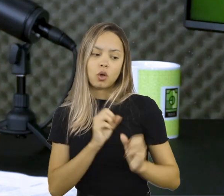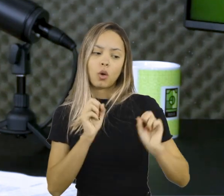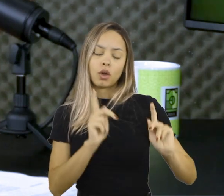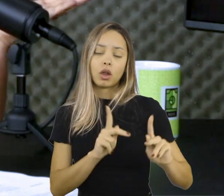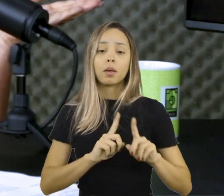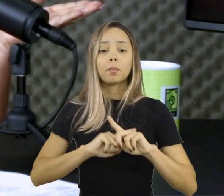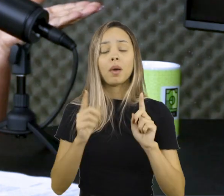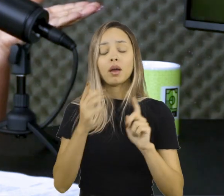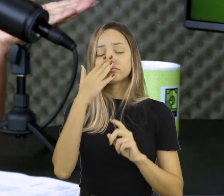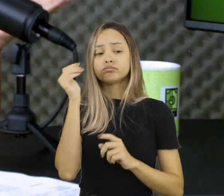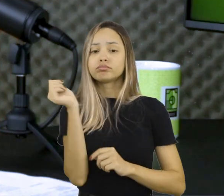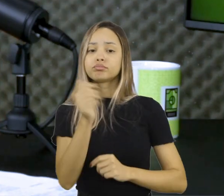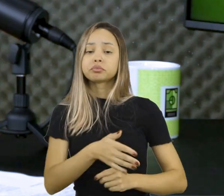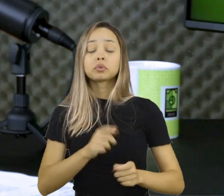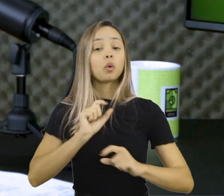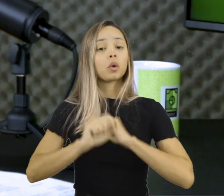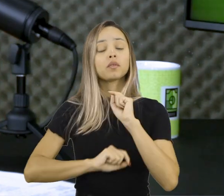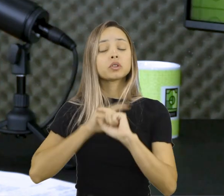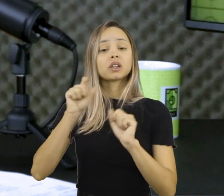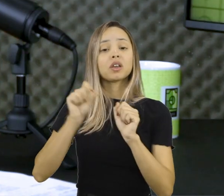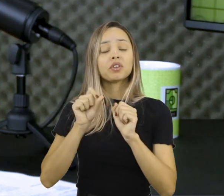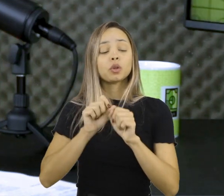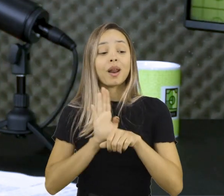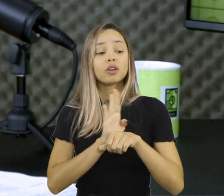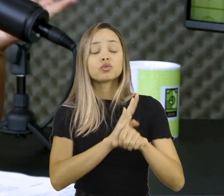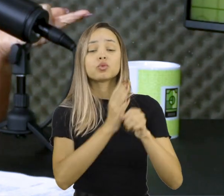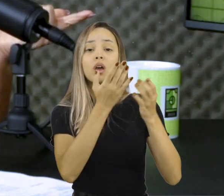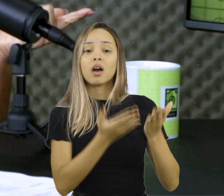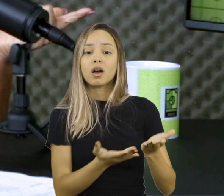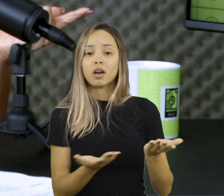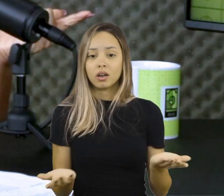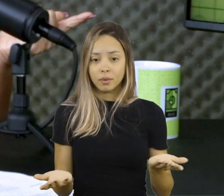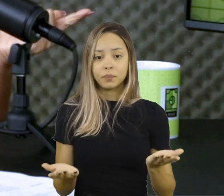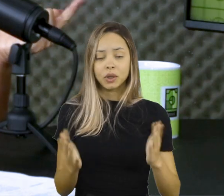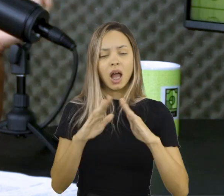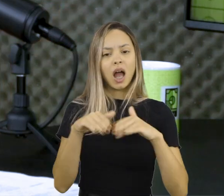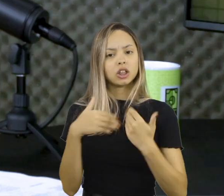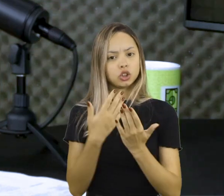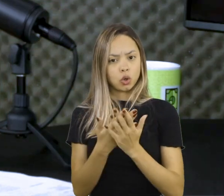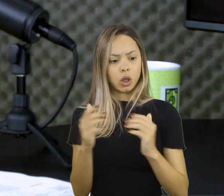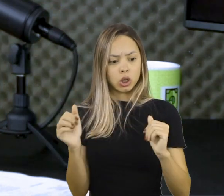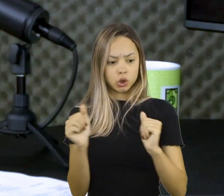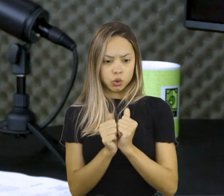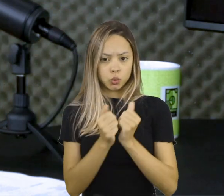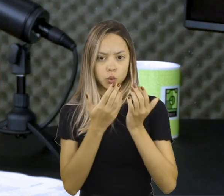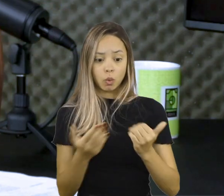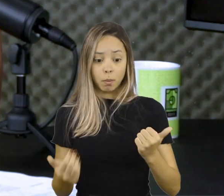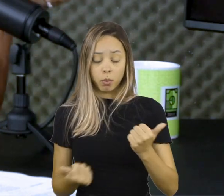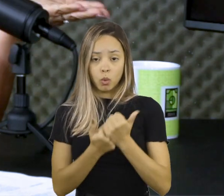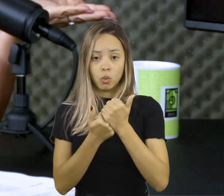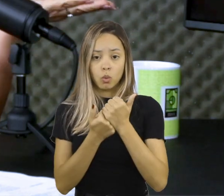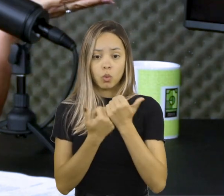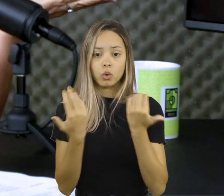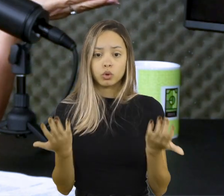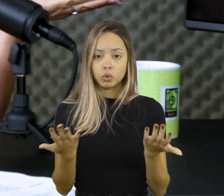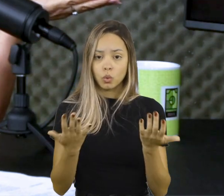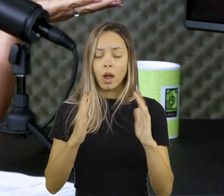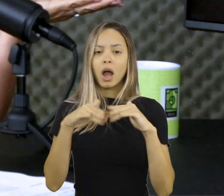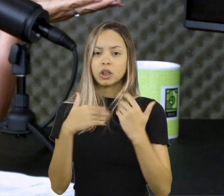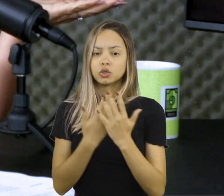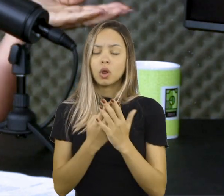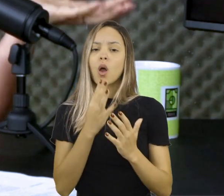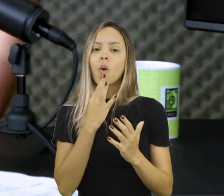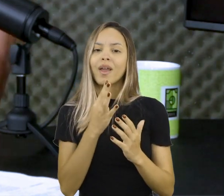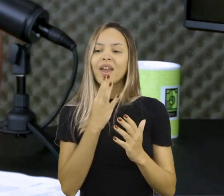o que é que você tem feito para ajudar essa família a escola chegou junto você conhece a escola a escola conhece a